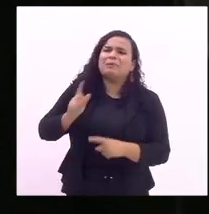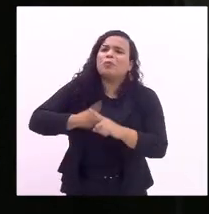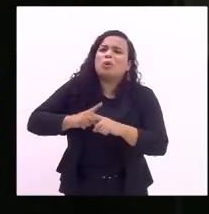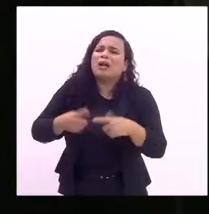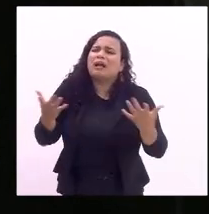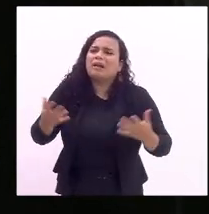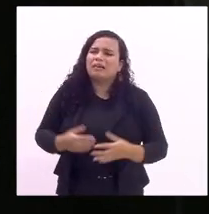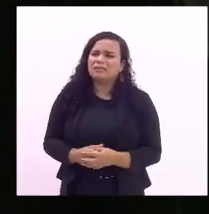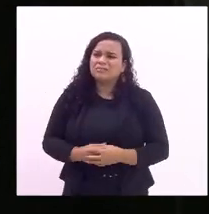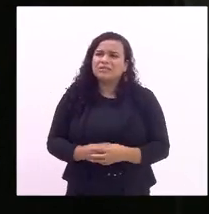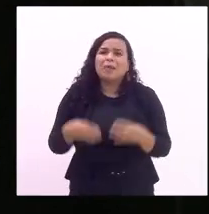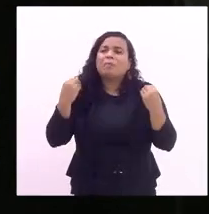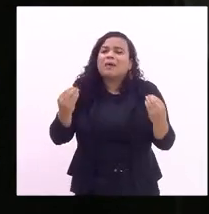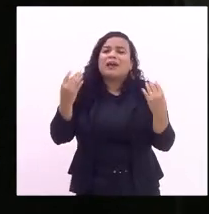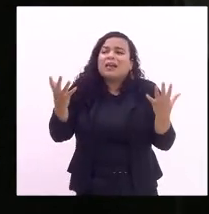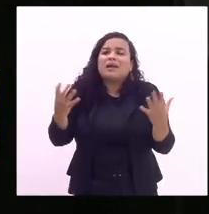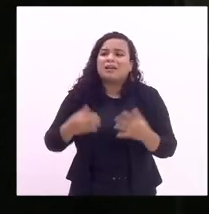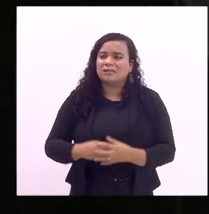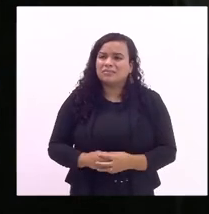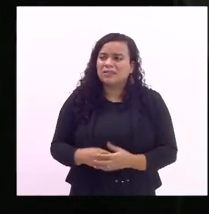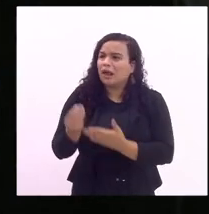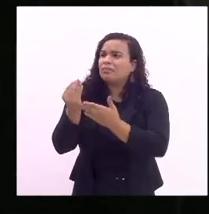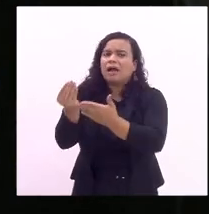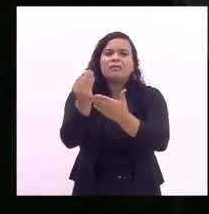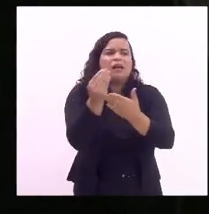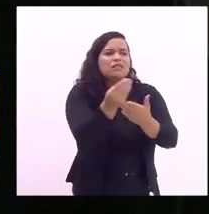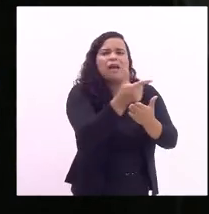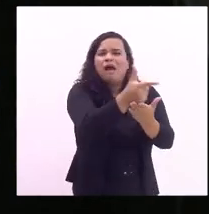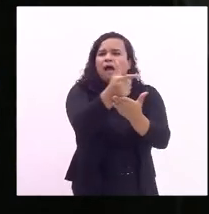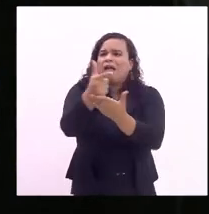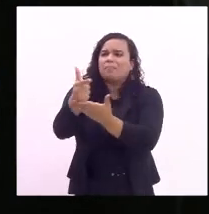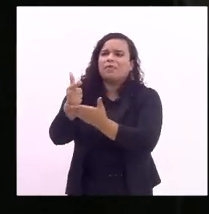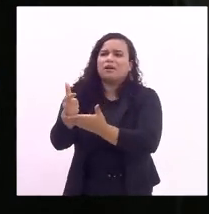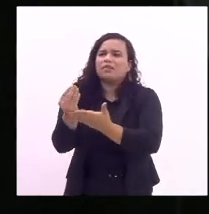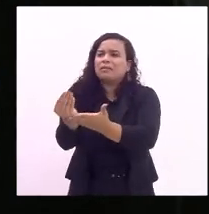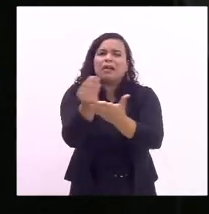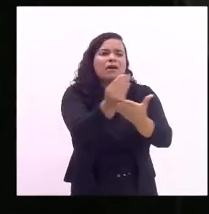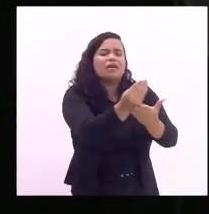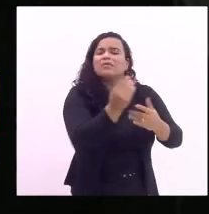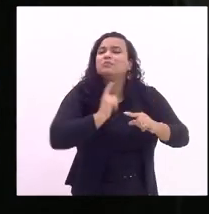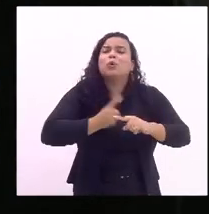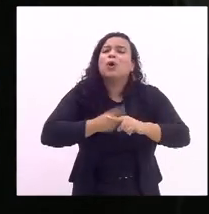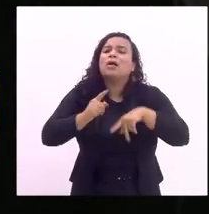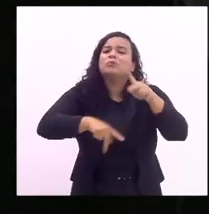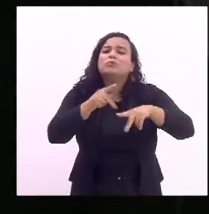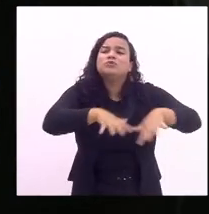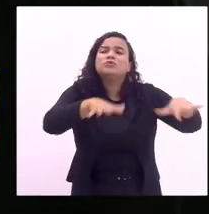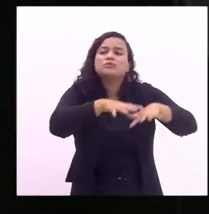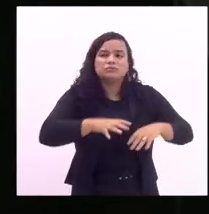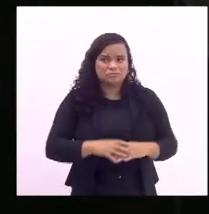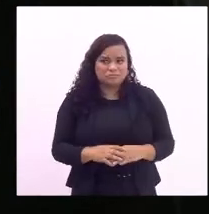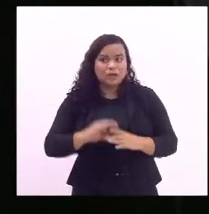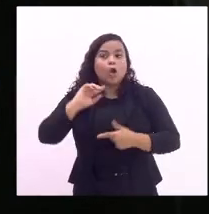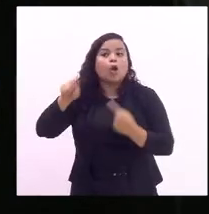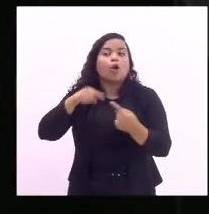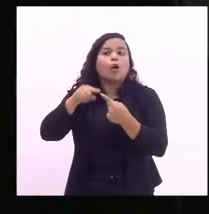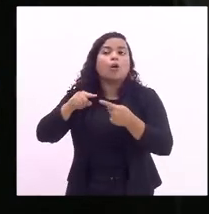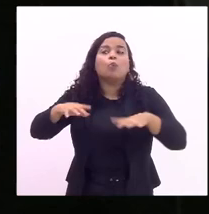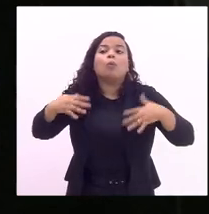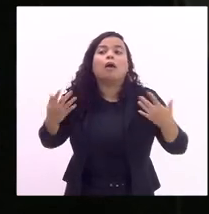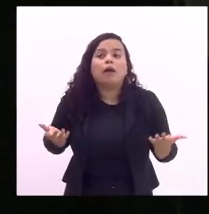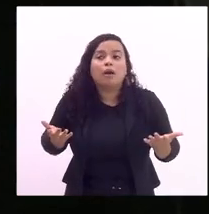tanta necessidade de armar a nossa população? O que está por trás